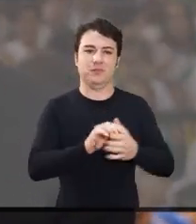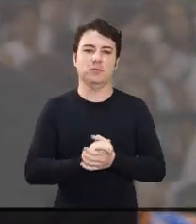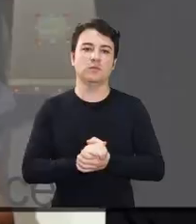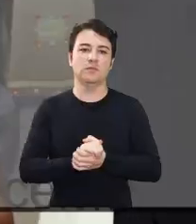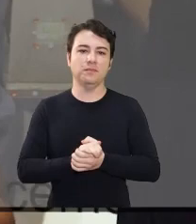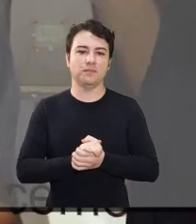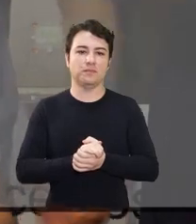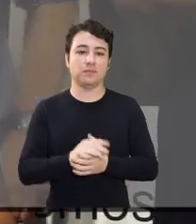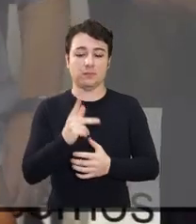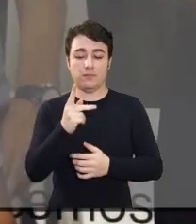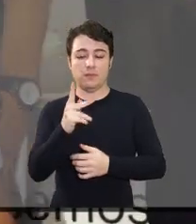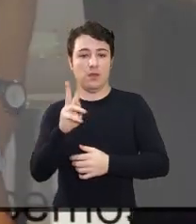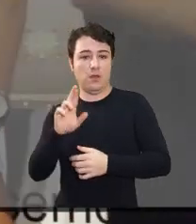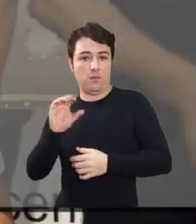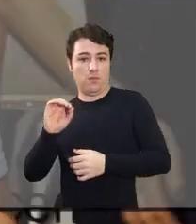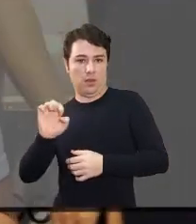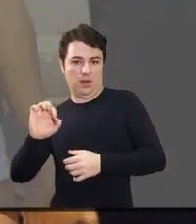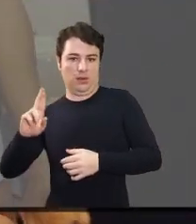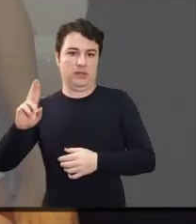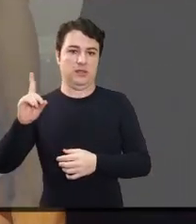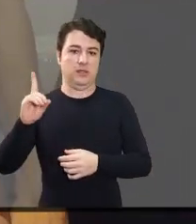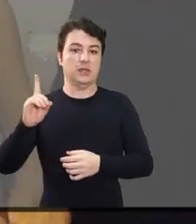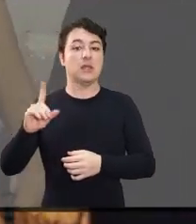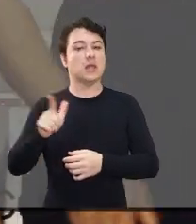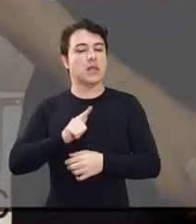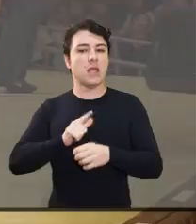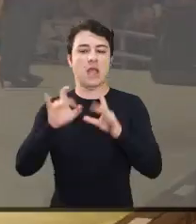prestigiar. O ProERD é um encontro de